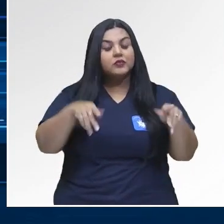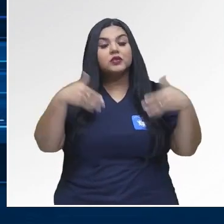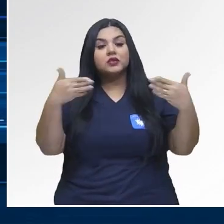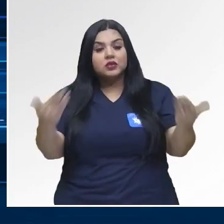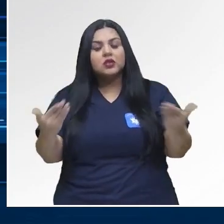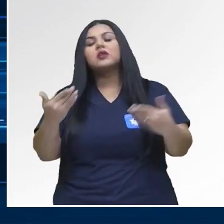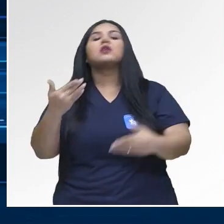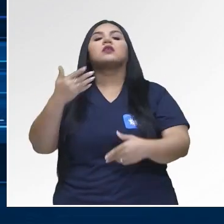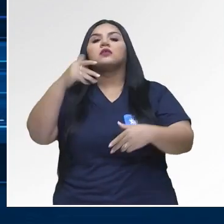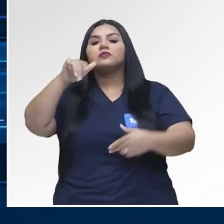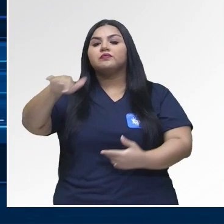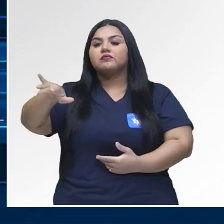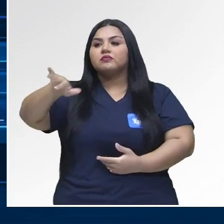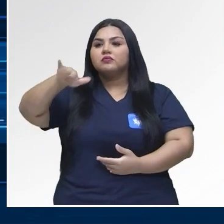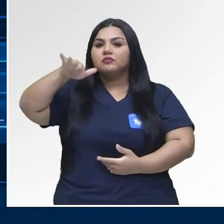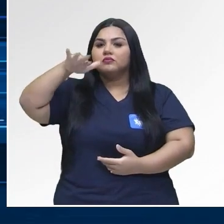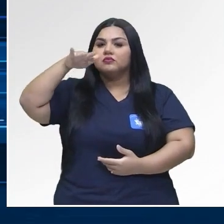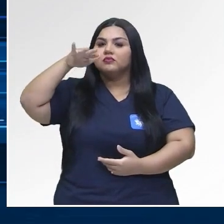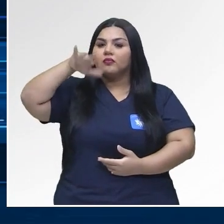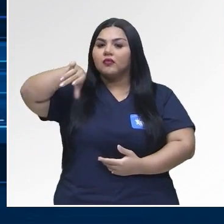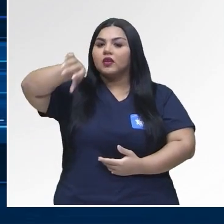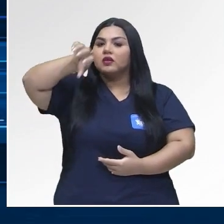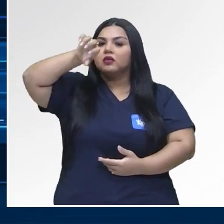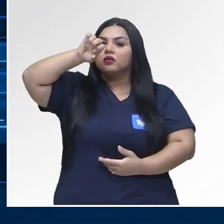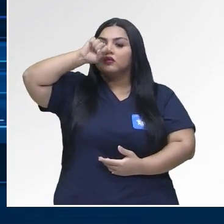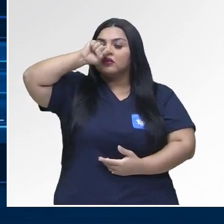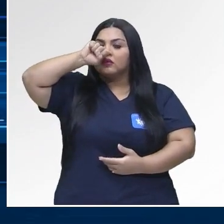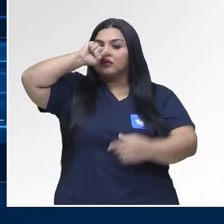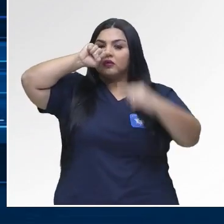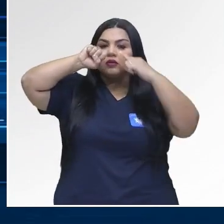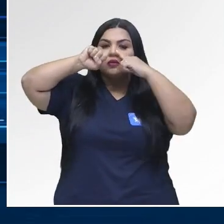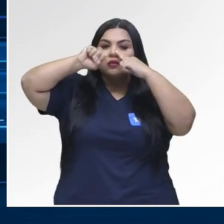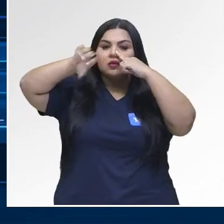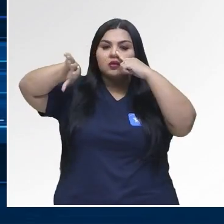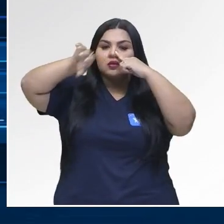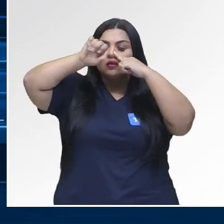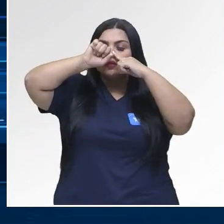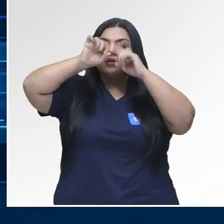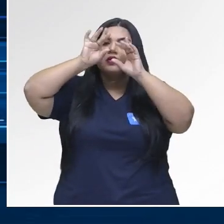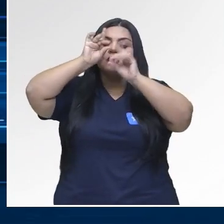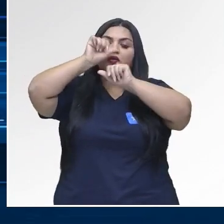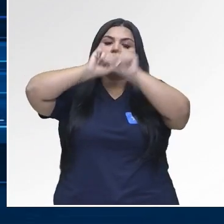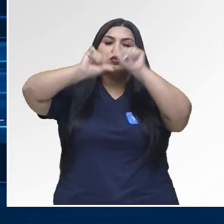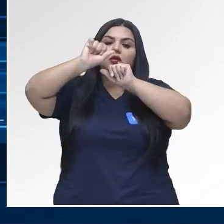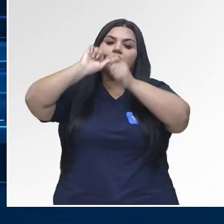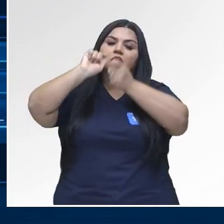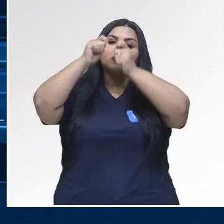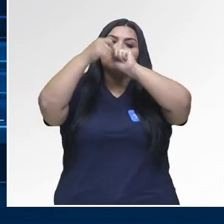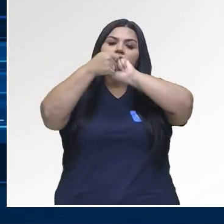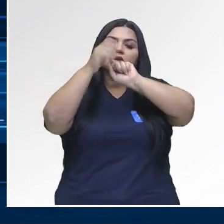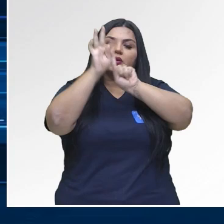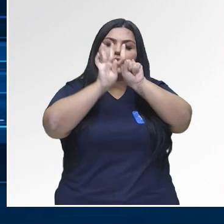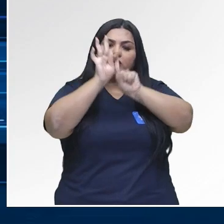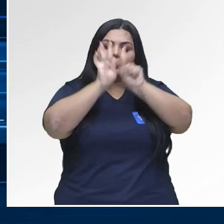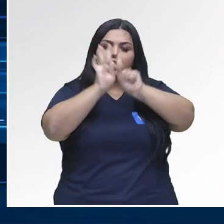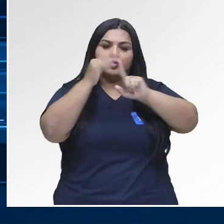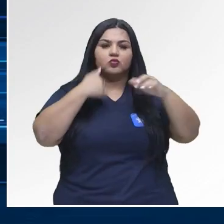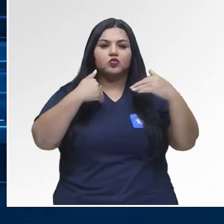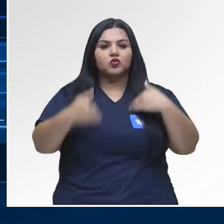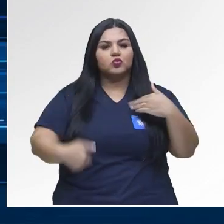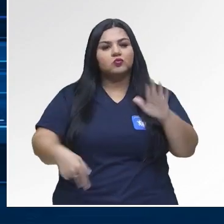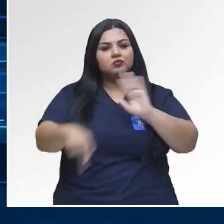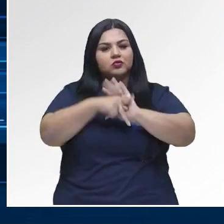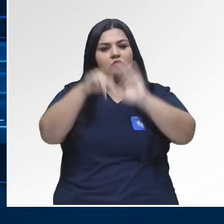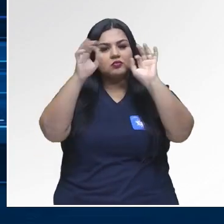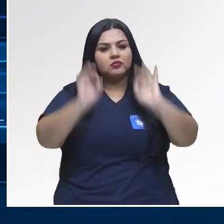esse ar for entrar aqui no nariz, ele já vai ser o quê? Umidificado, ele já vai se adequando à temperatura corporal. Tá